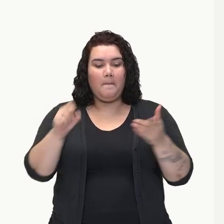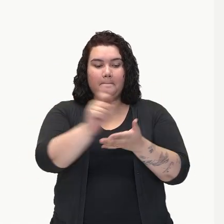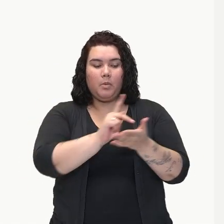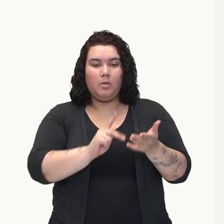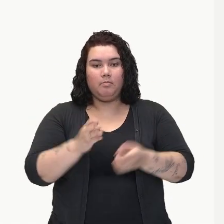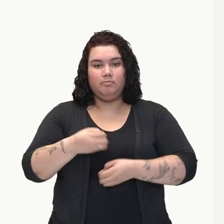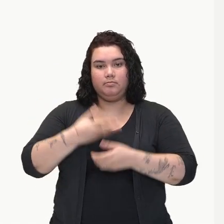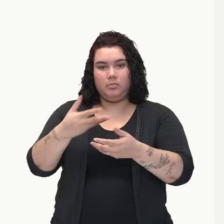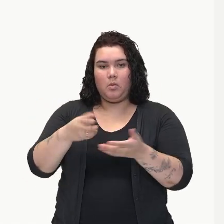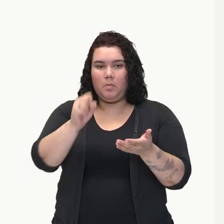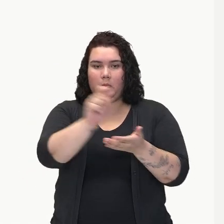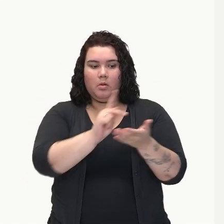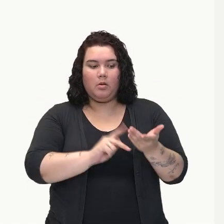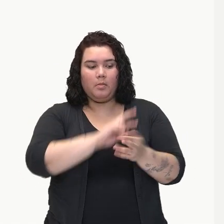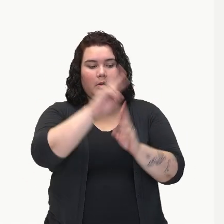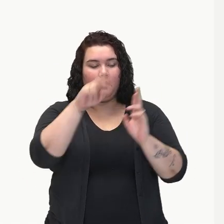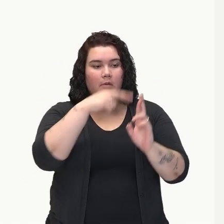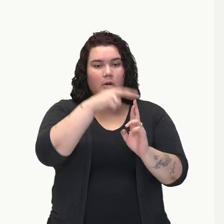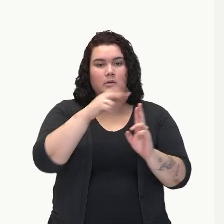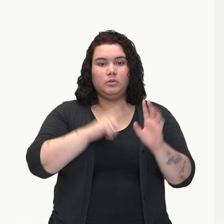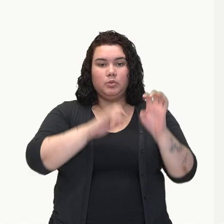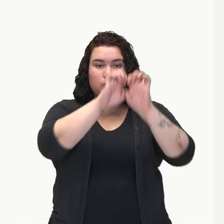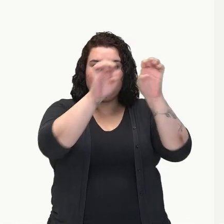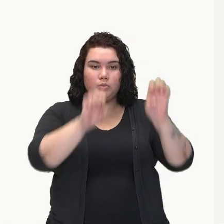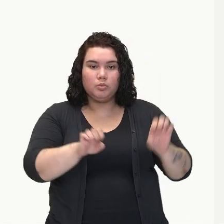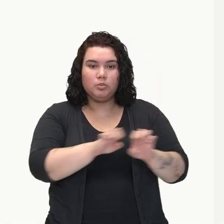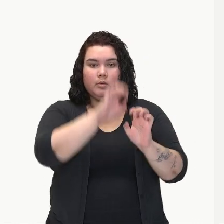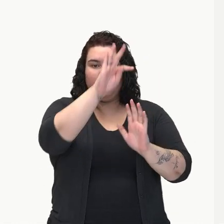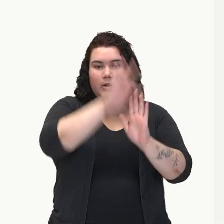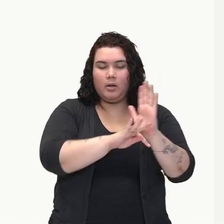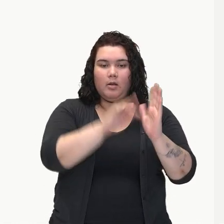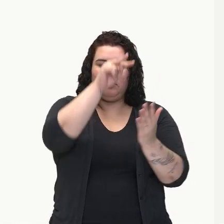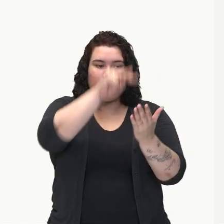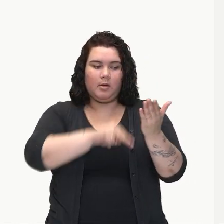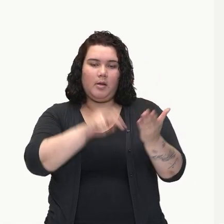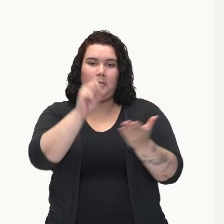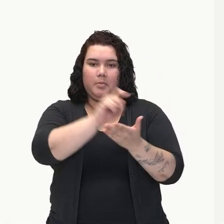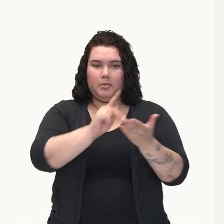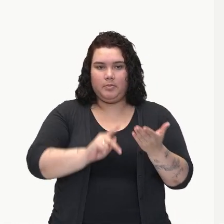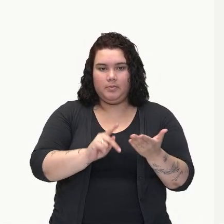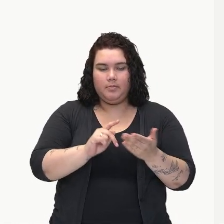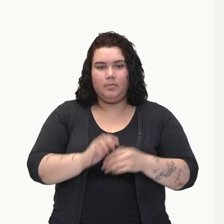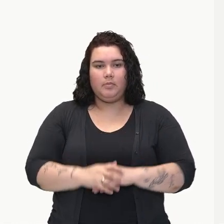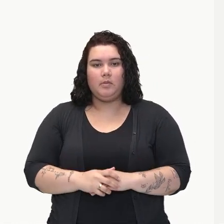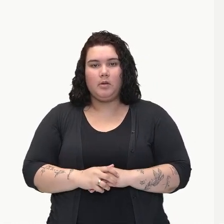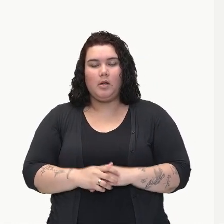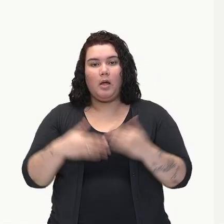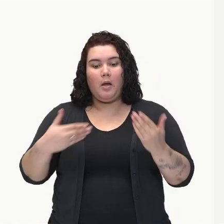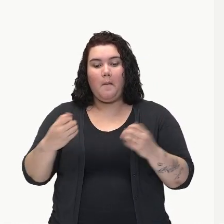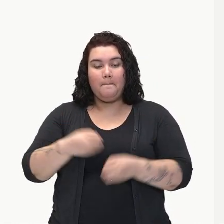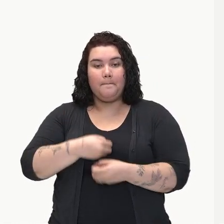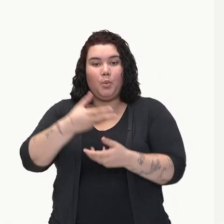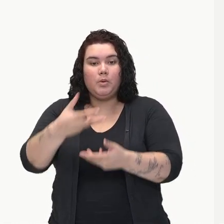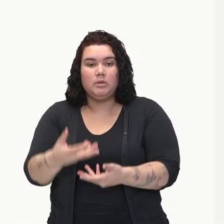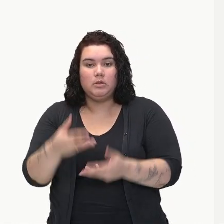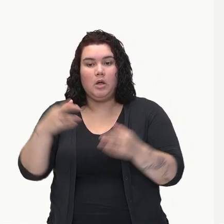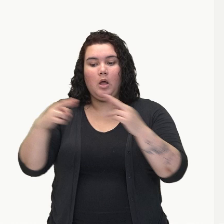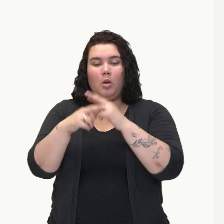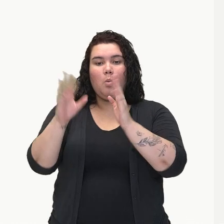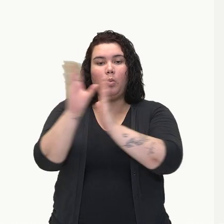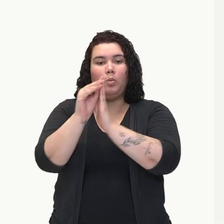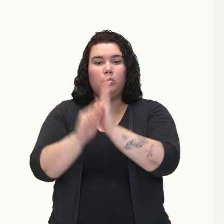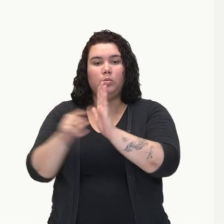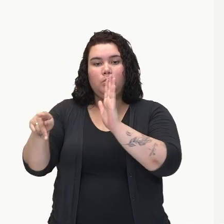o poema se refere a uma estrutura. Quando você olhar para a estrutura, você vai pensar em poema. E a poesia é o conteúdo